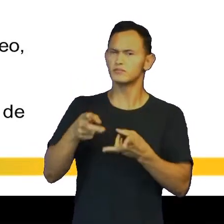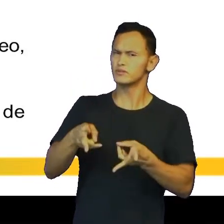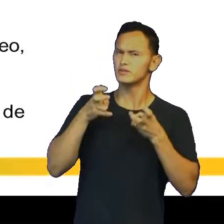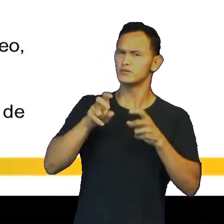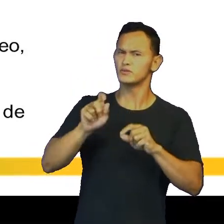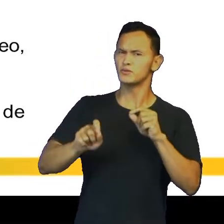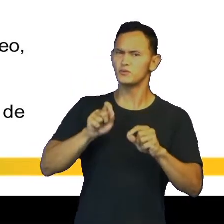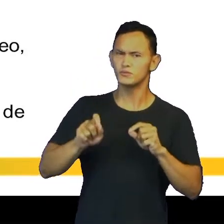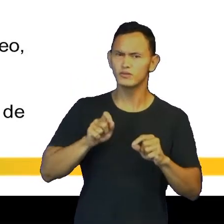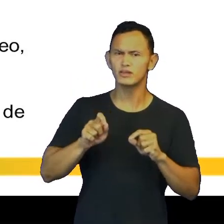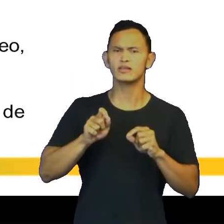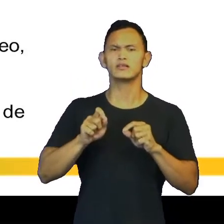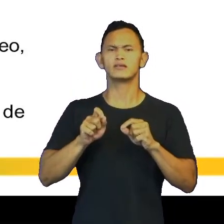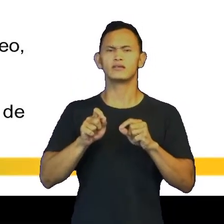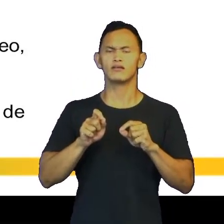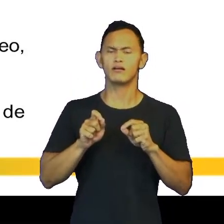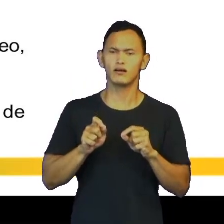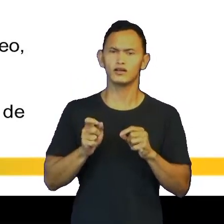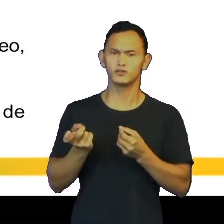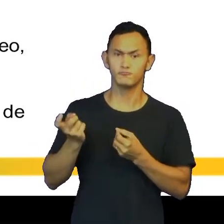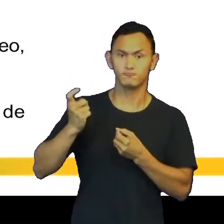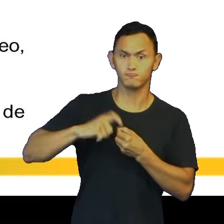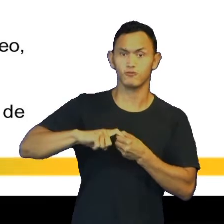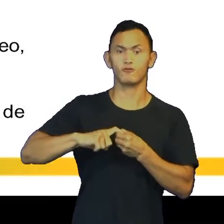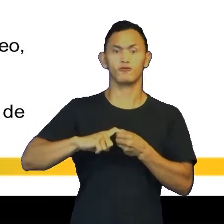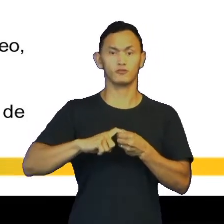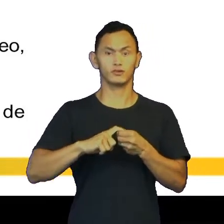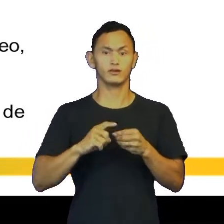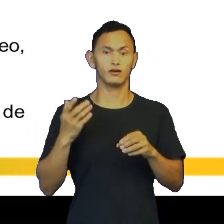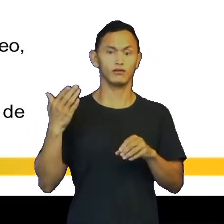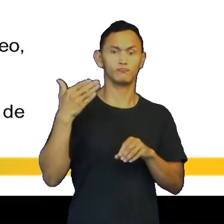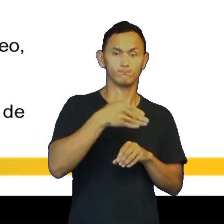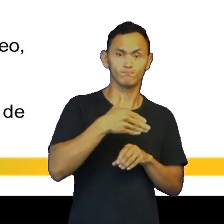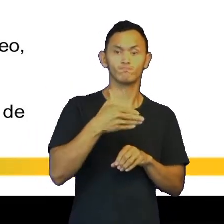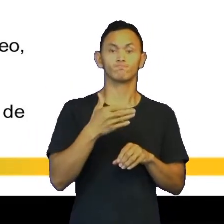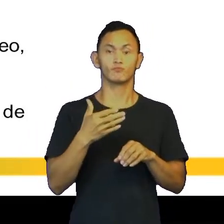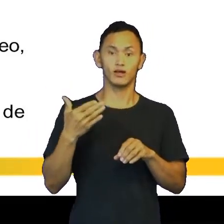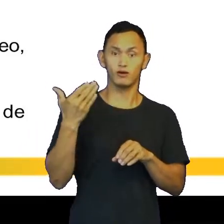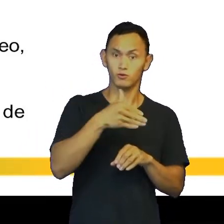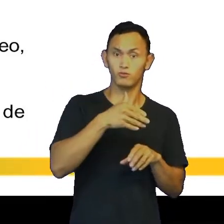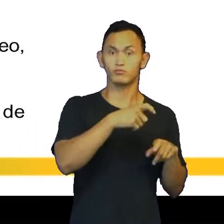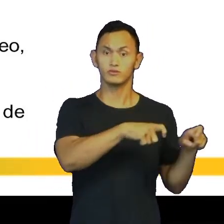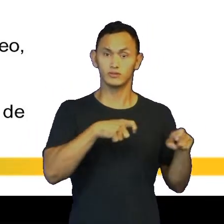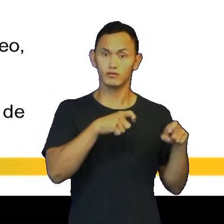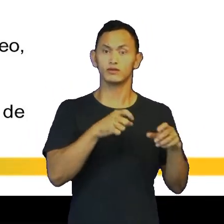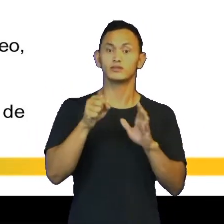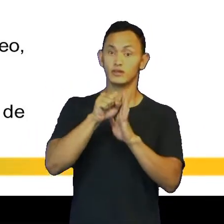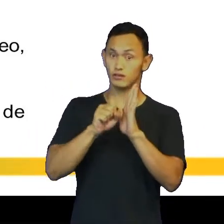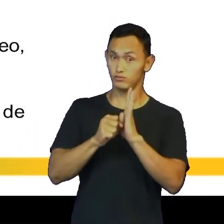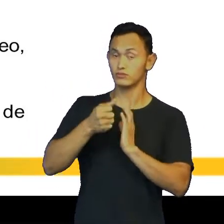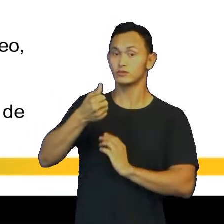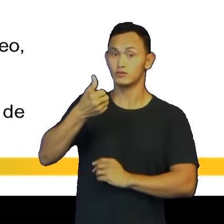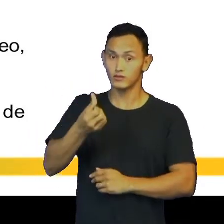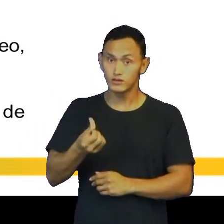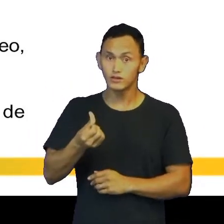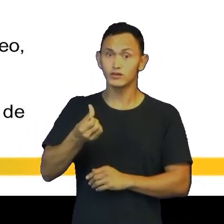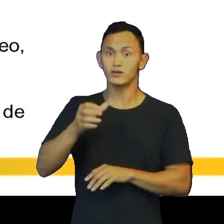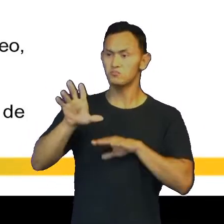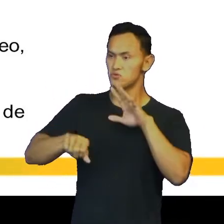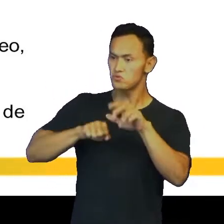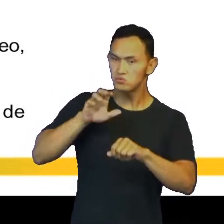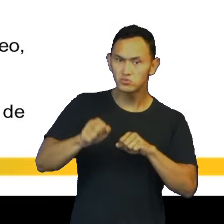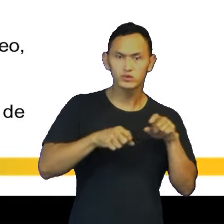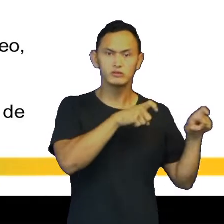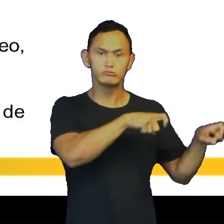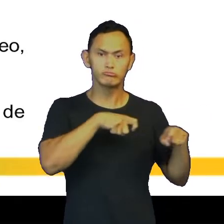uma lógica de retomada ao colonialismo, tal qual a gente tem lá no século XVI, a busca de